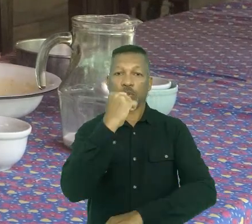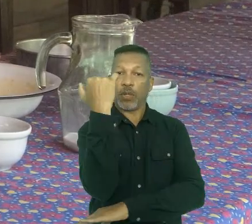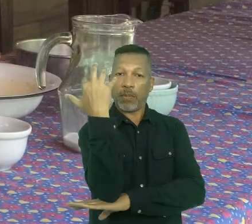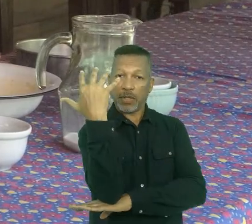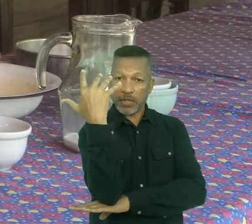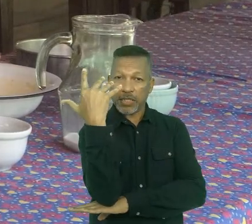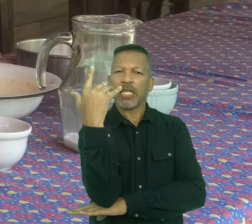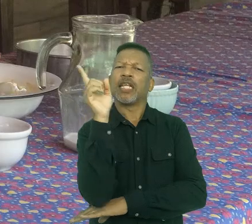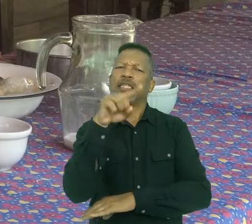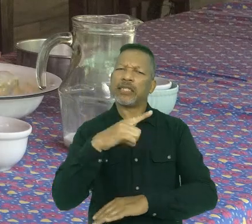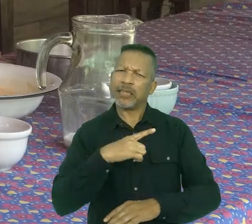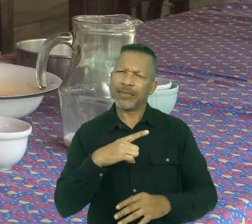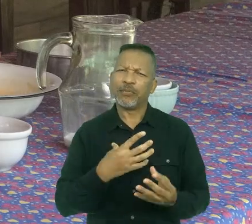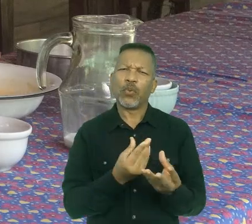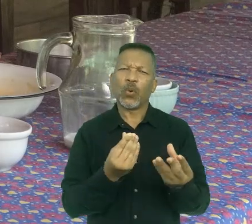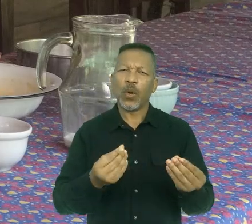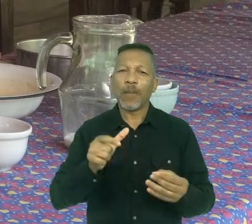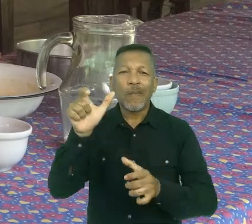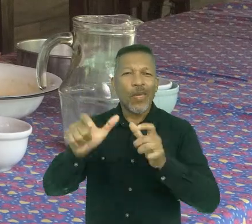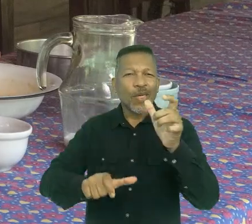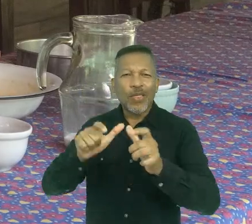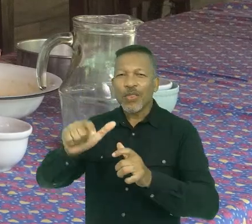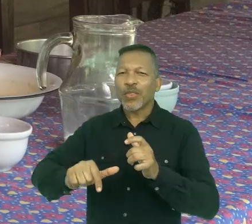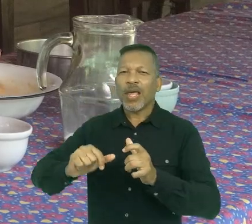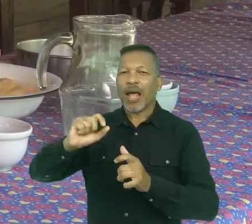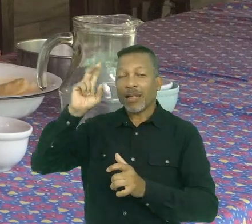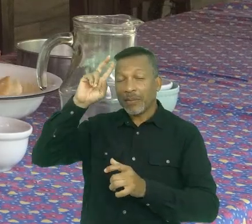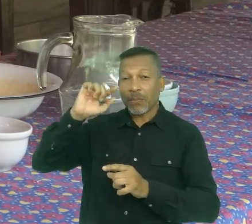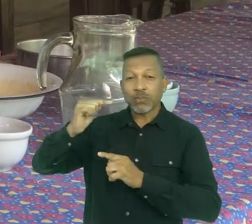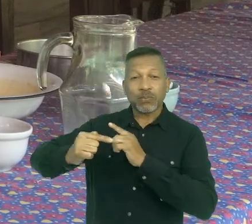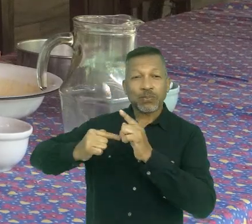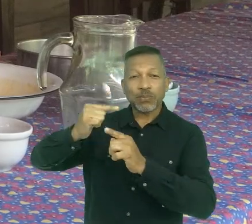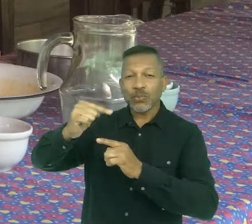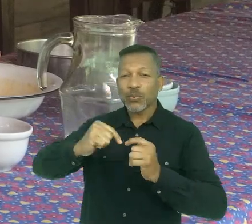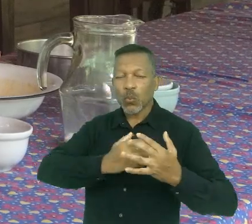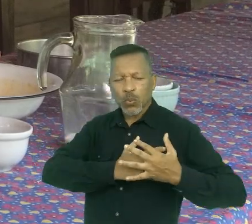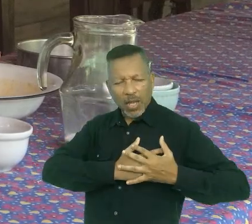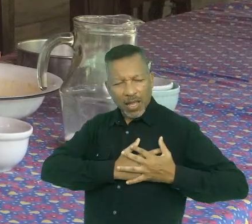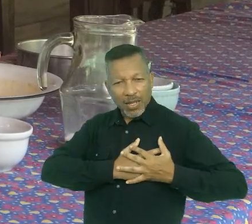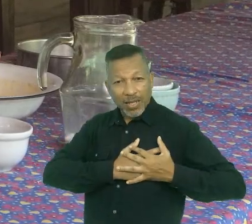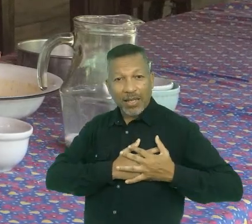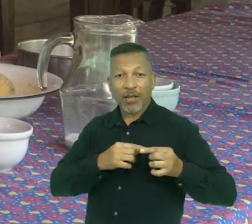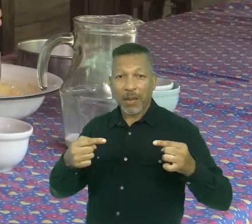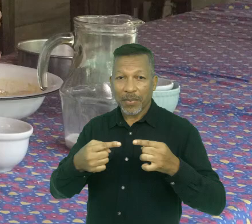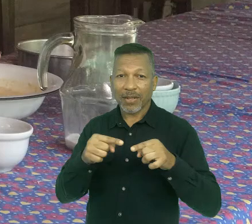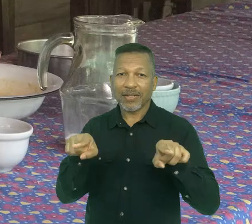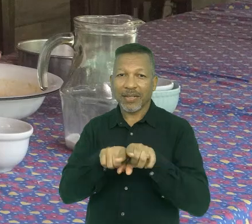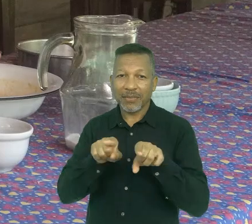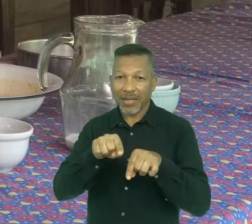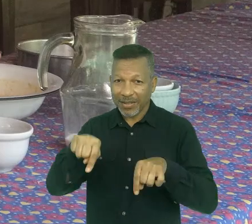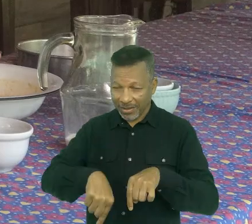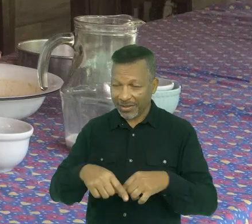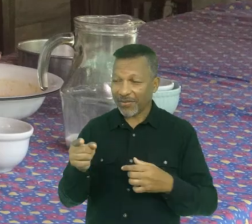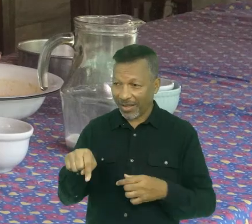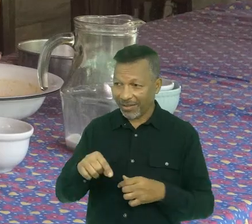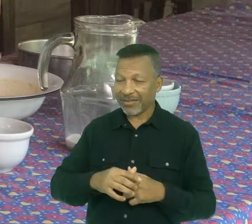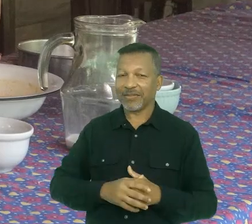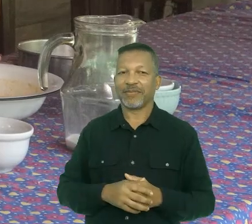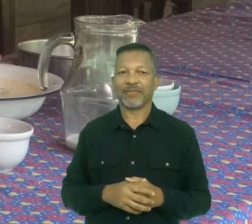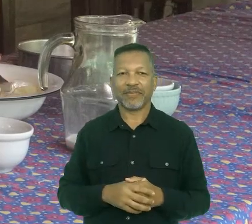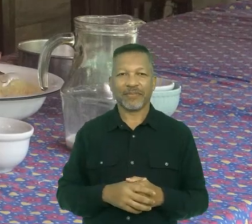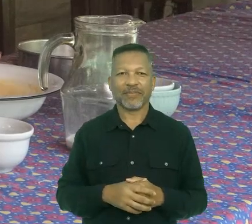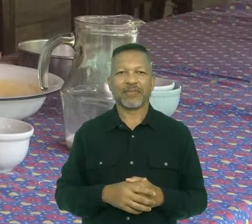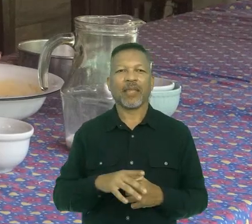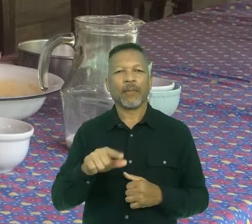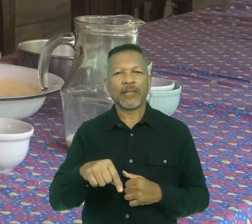tem muito, né? As pessoas seguem muitas tradições e seguem com muito carinho. Esse é o caso também, né, Perpétua? Nossa.